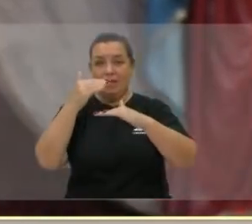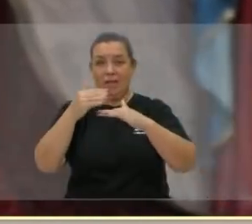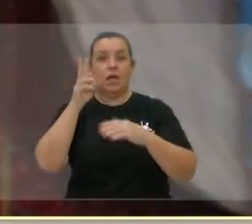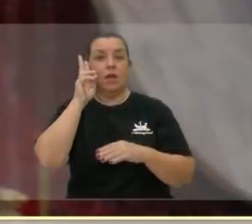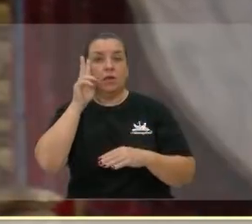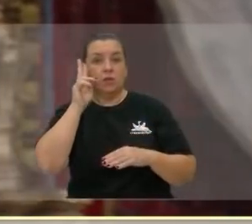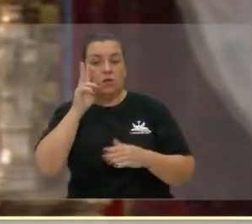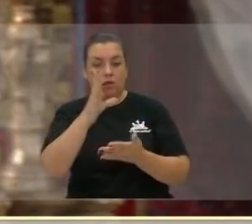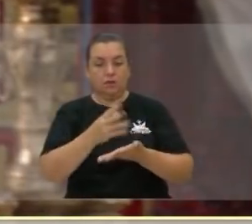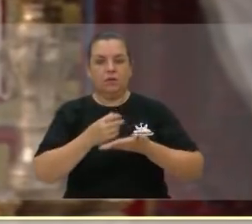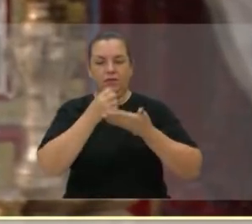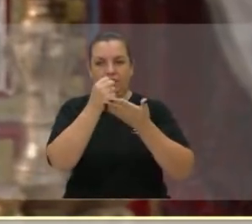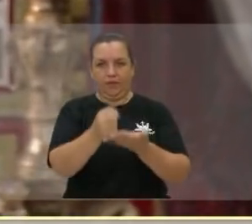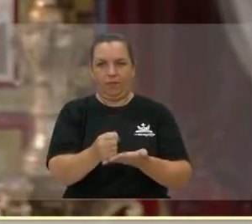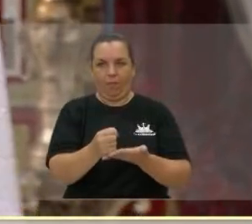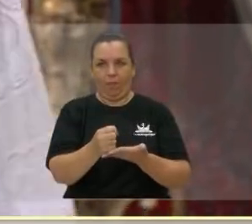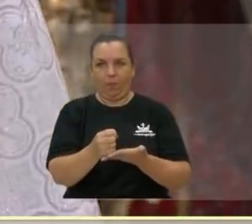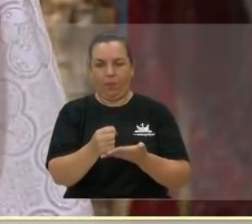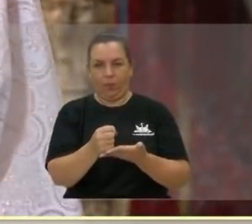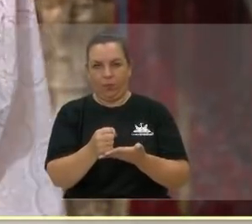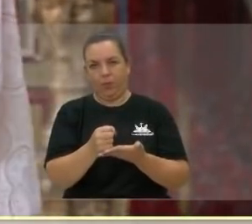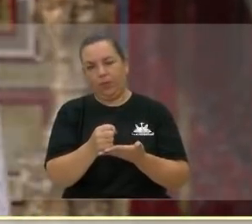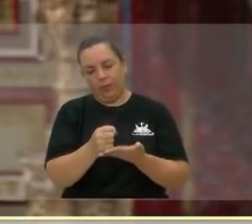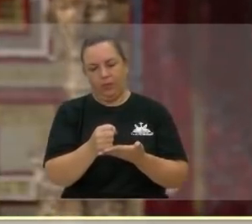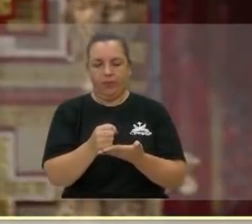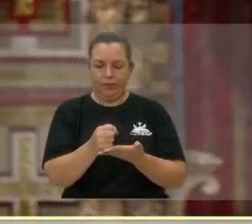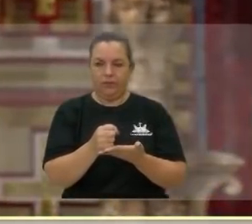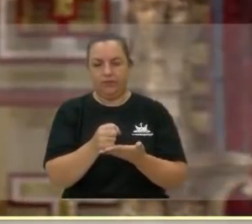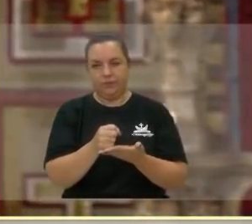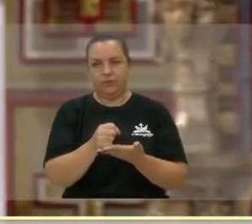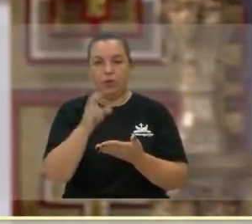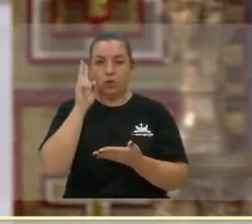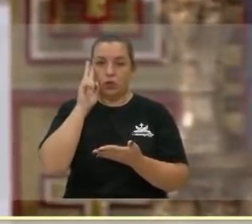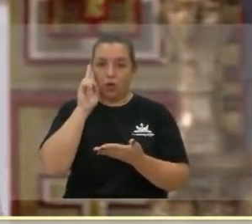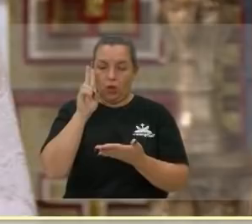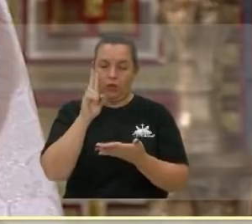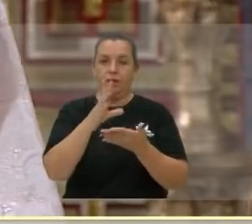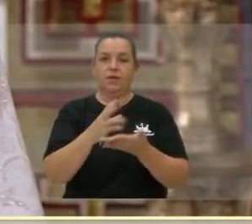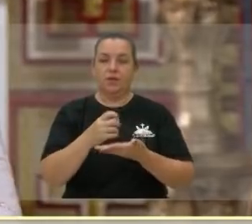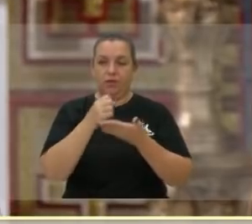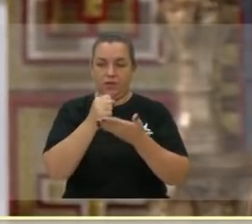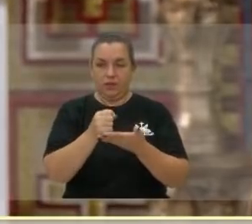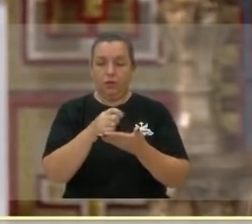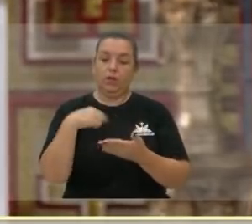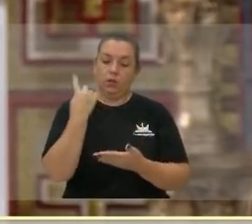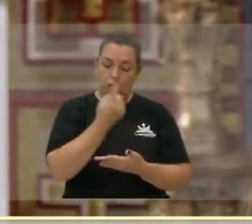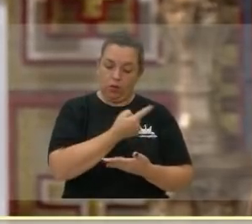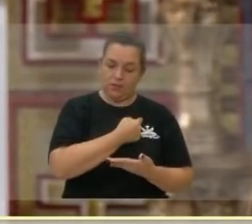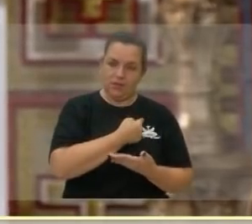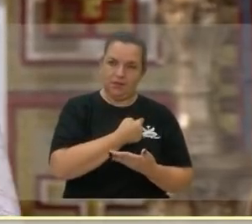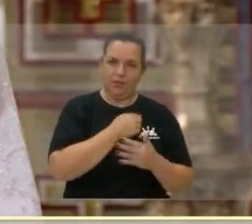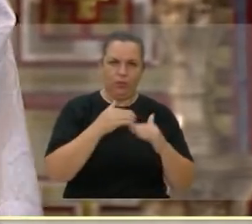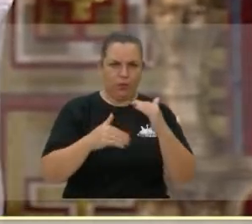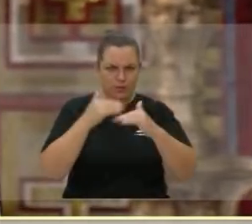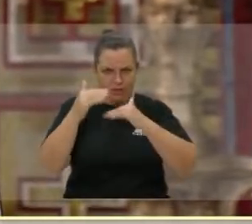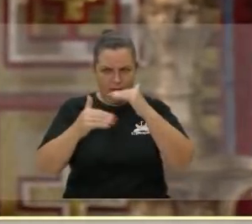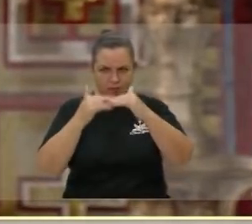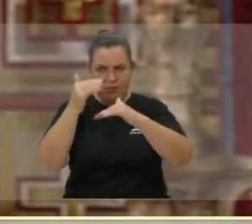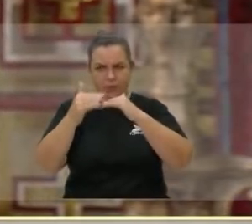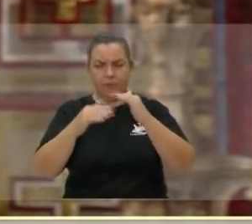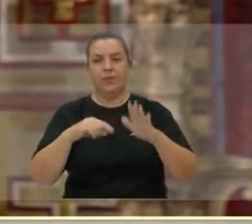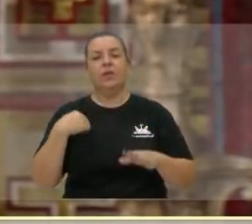da salvação, muito mal traduzido, mas é isso, da história da nossa salvação, nós